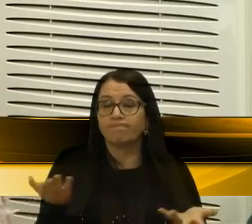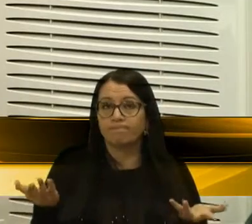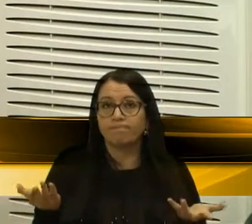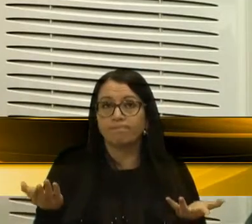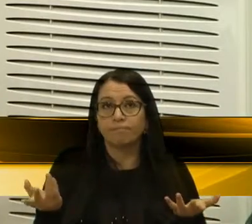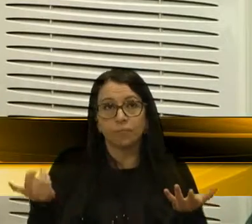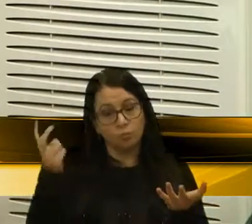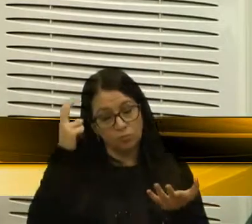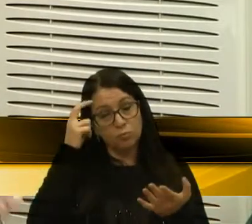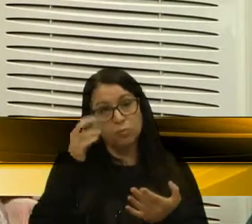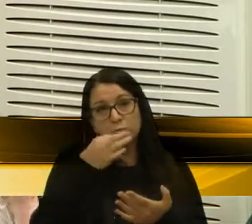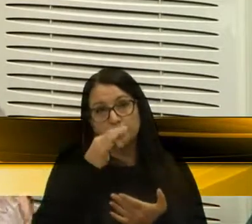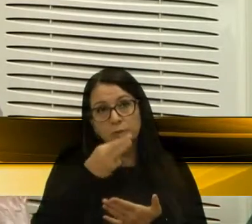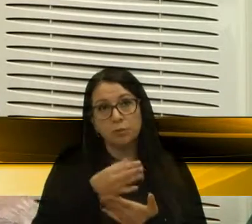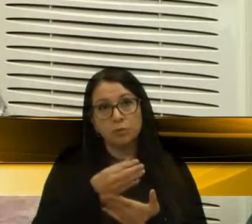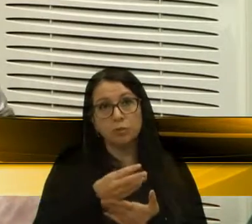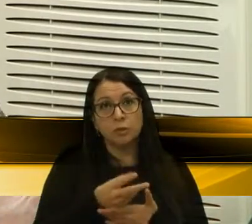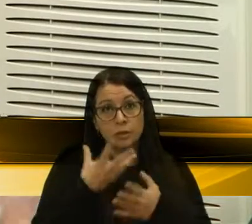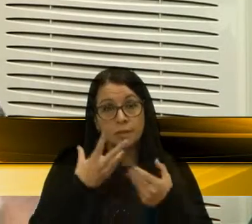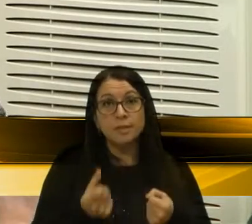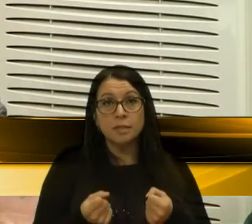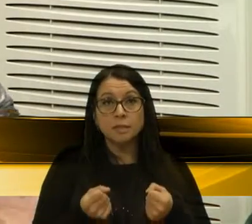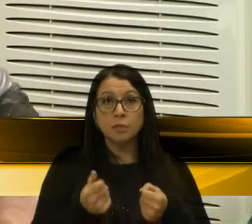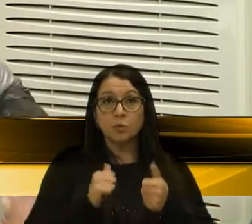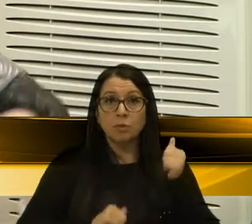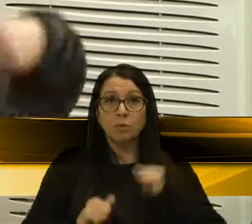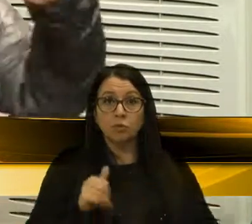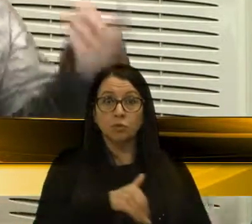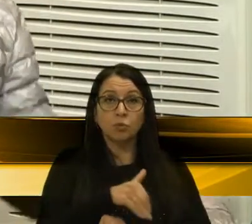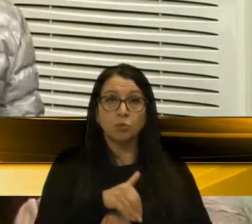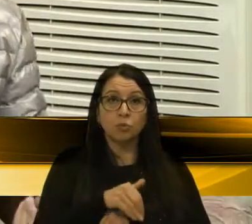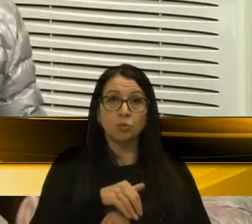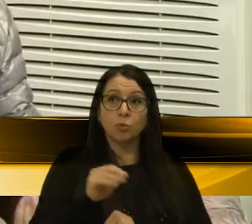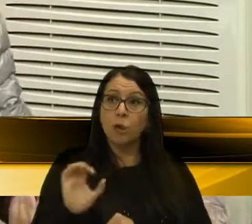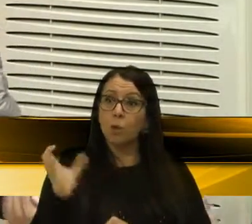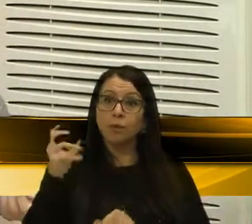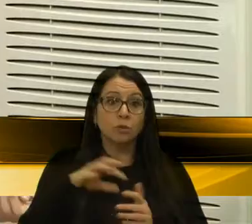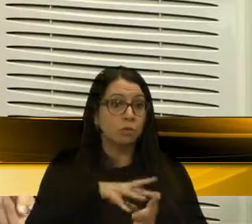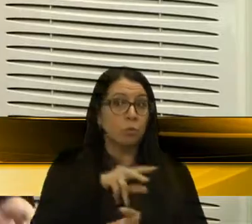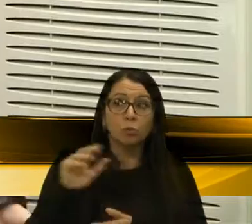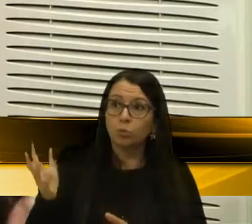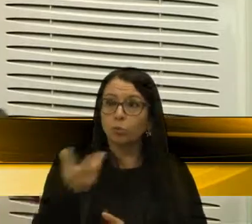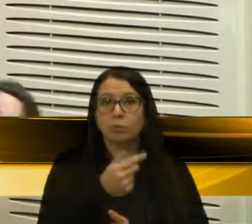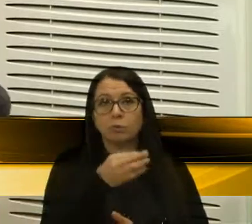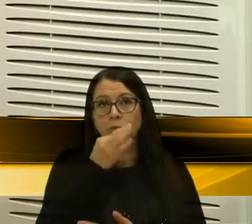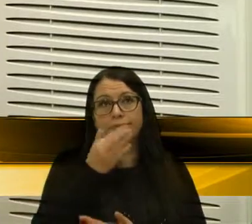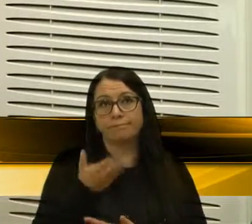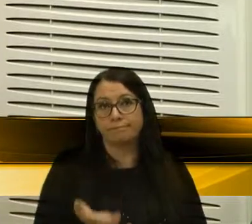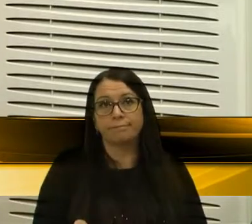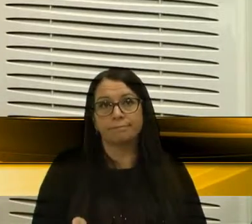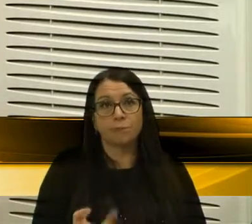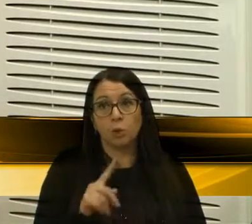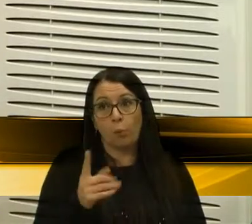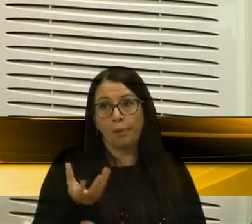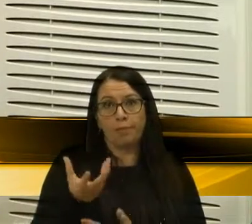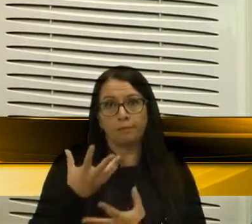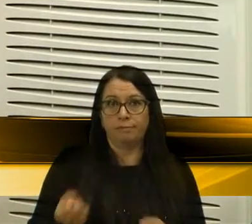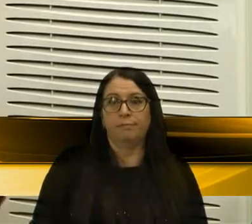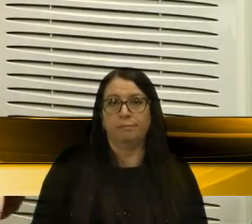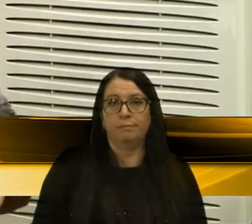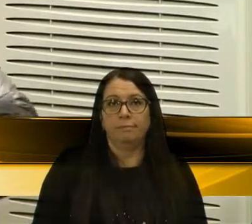a cultura em caxias do sul permitindo que ao menos artista de rua como acontece no mundo inteiro e caxias do sul não quer permitir